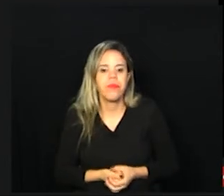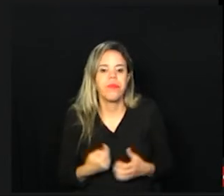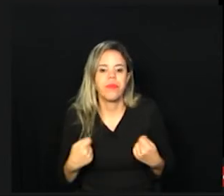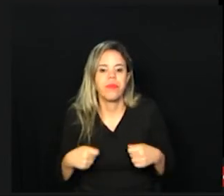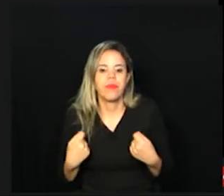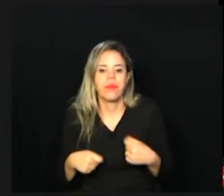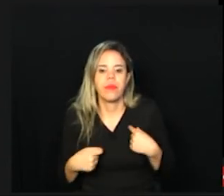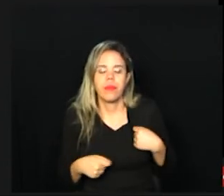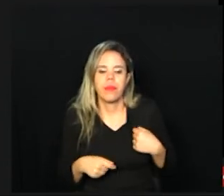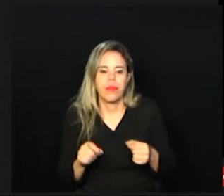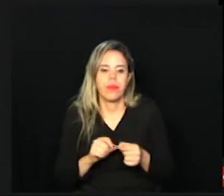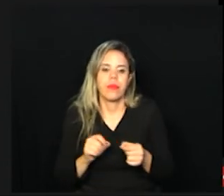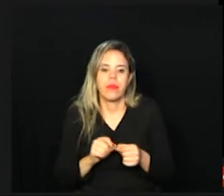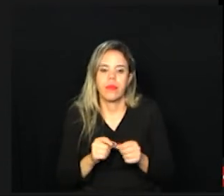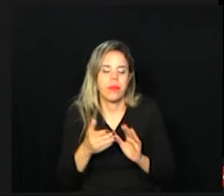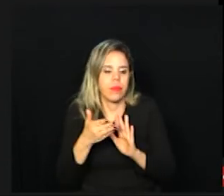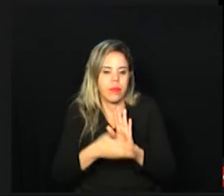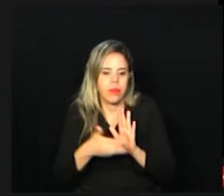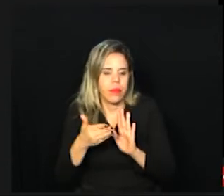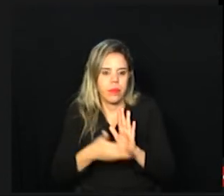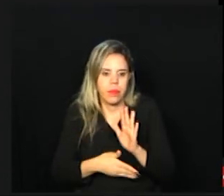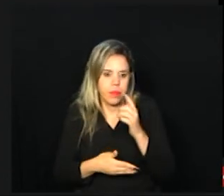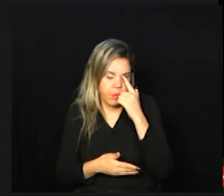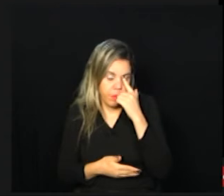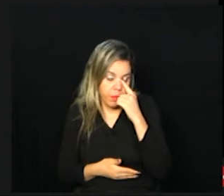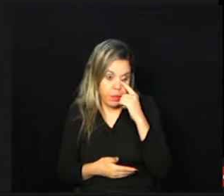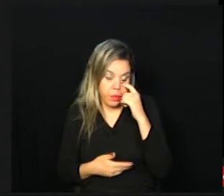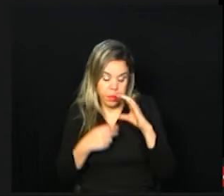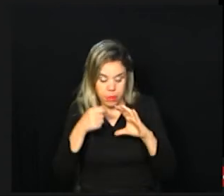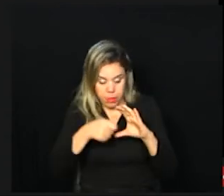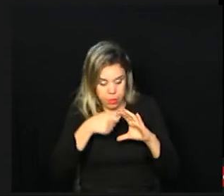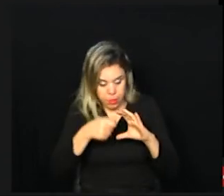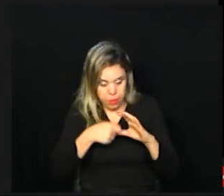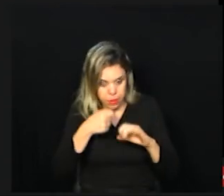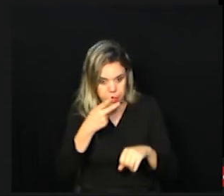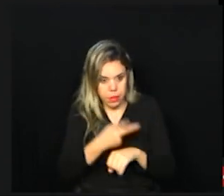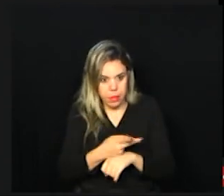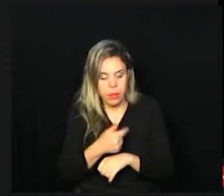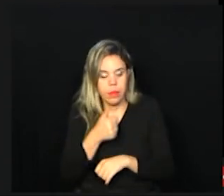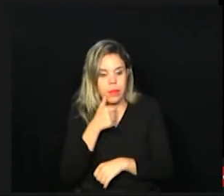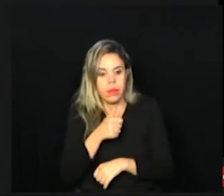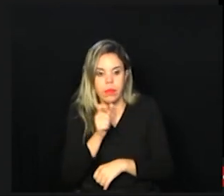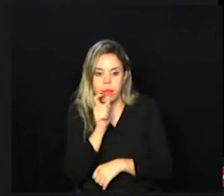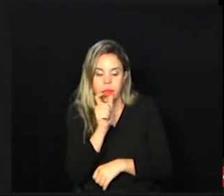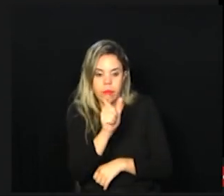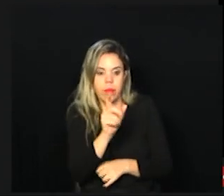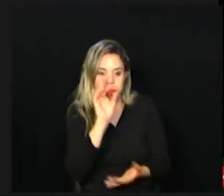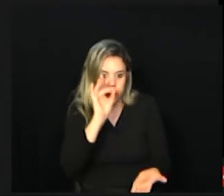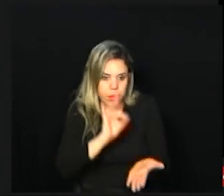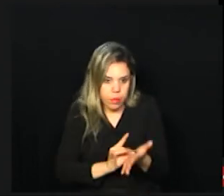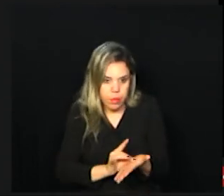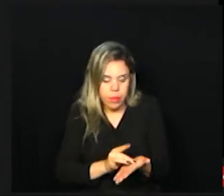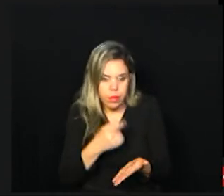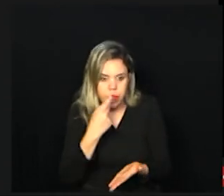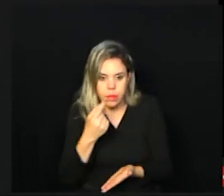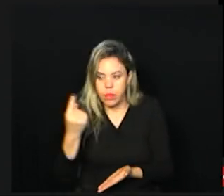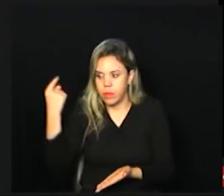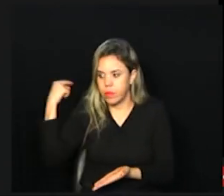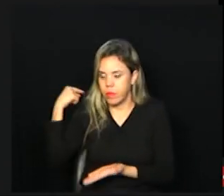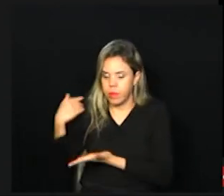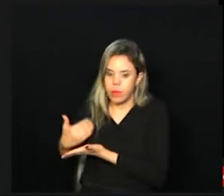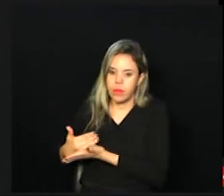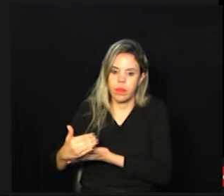de fazer uma prova, filmar, etc. e tal. A palavra dela realmente, como era para ser desde o início